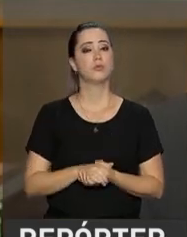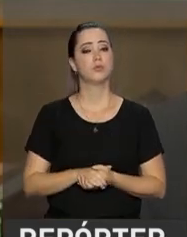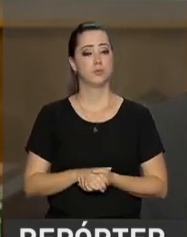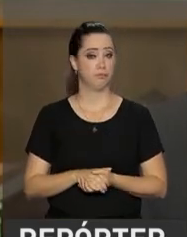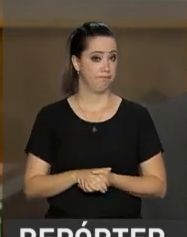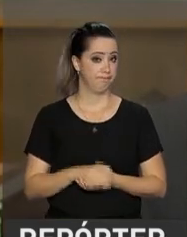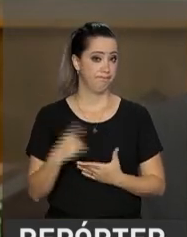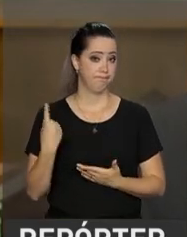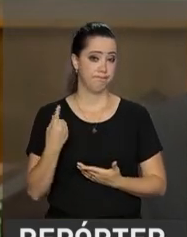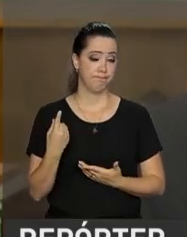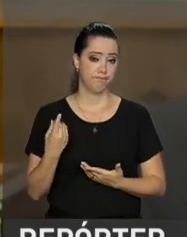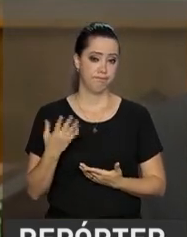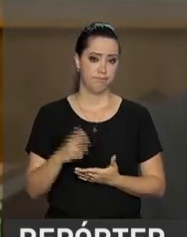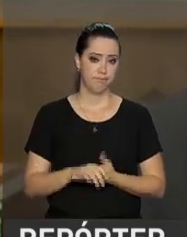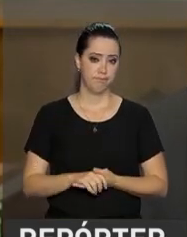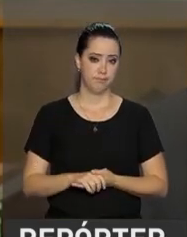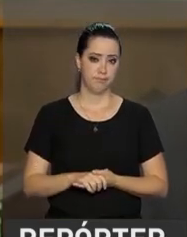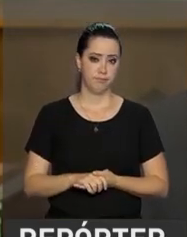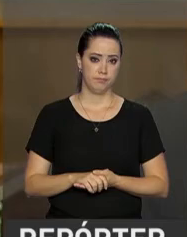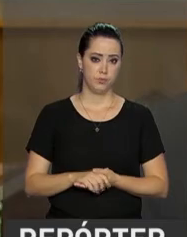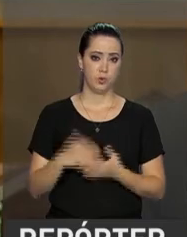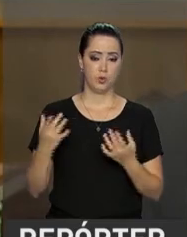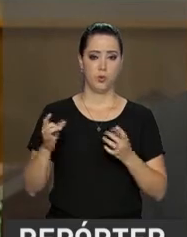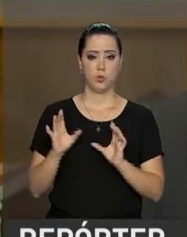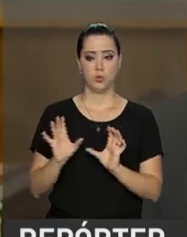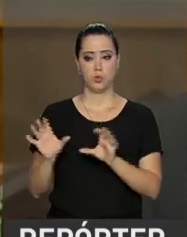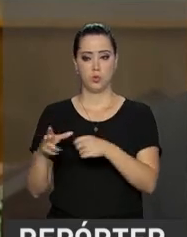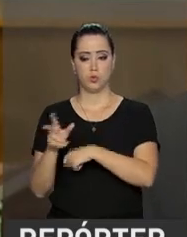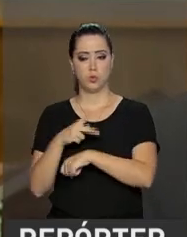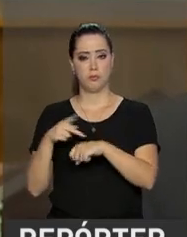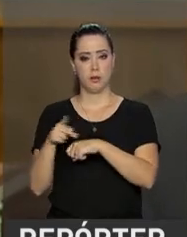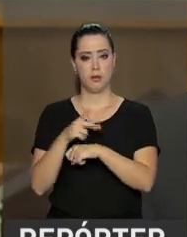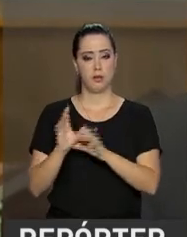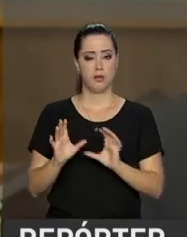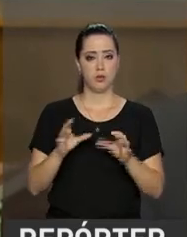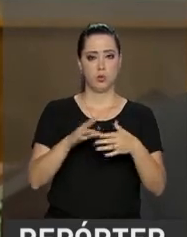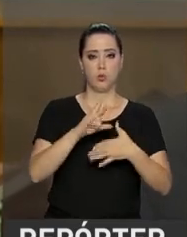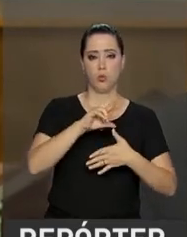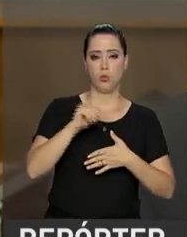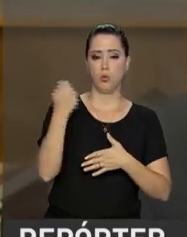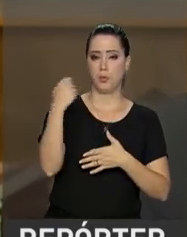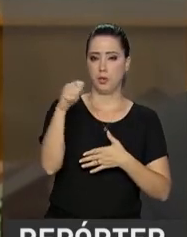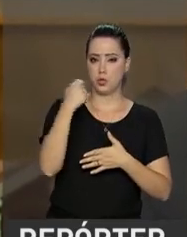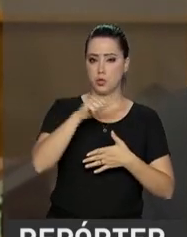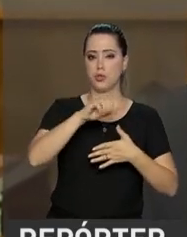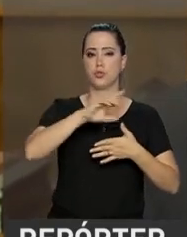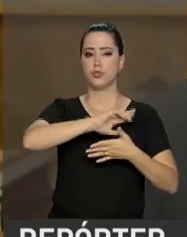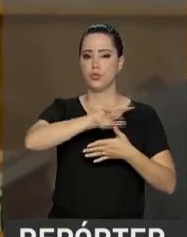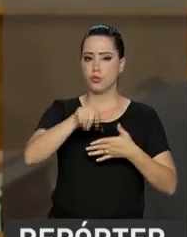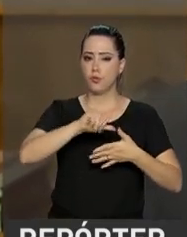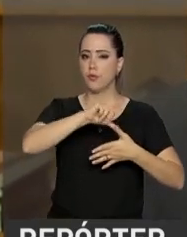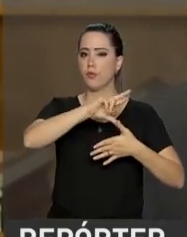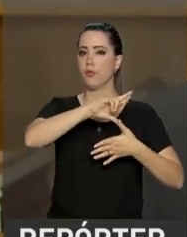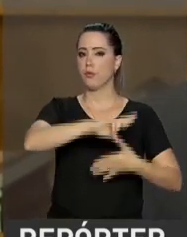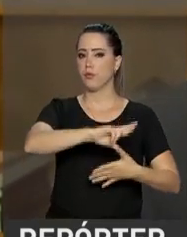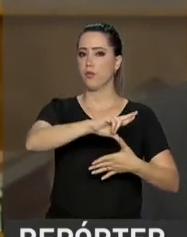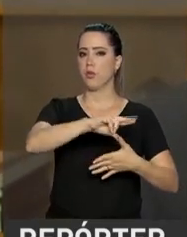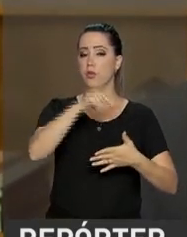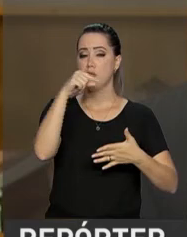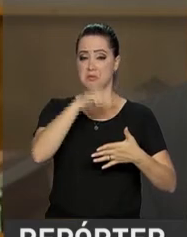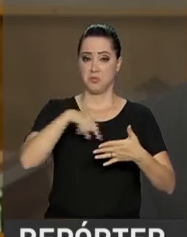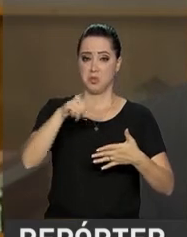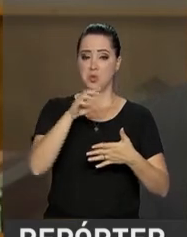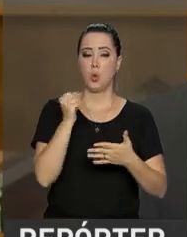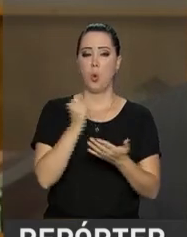país. E os mercados parceiros têm uma concentração na Argentina, mas inclui toda a América Latina, que são os